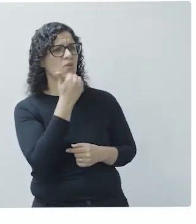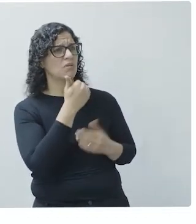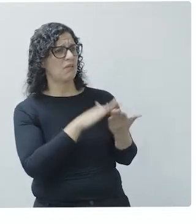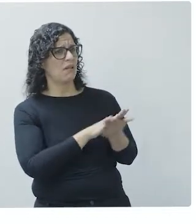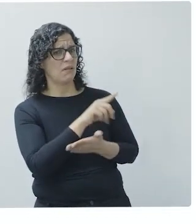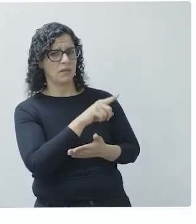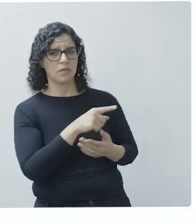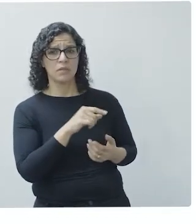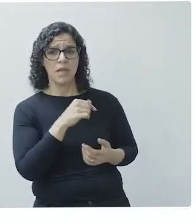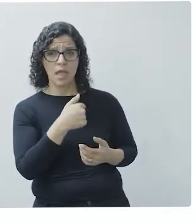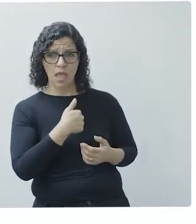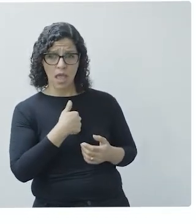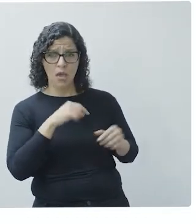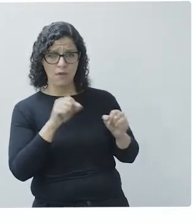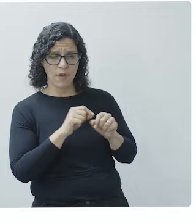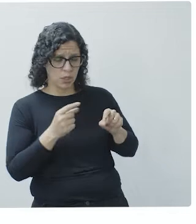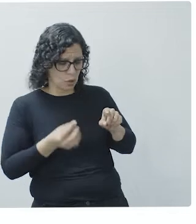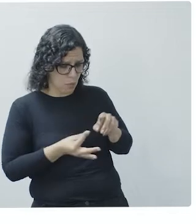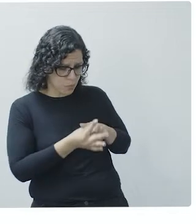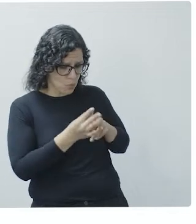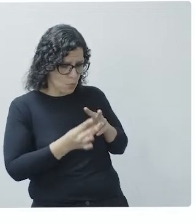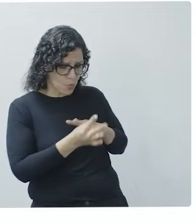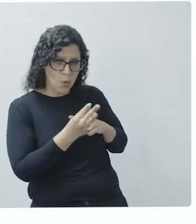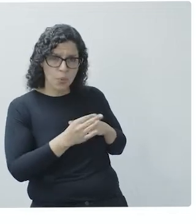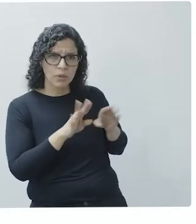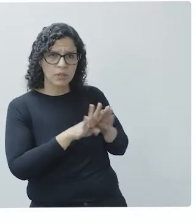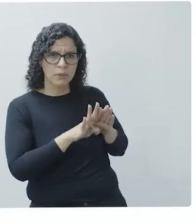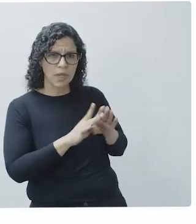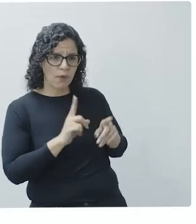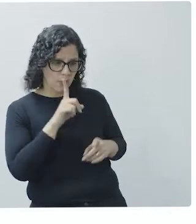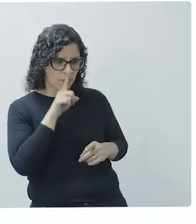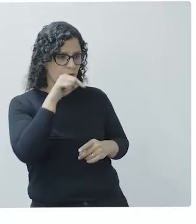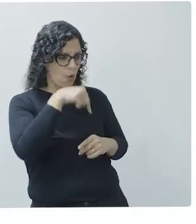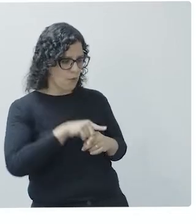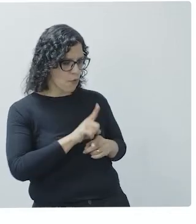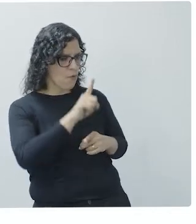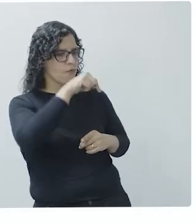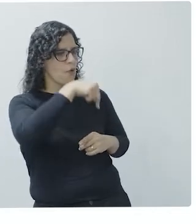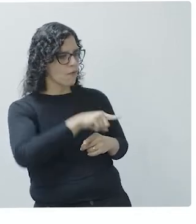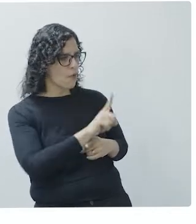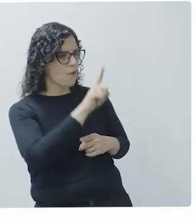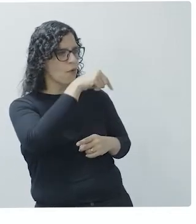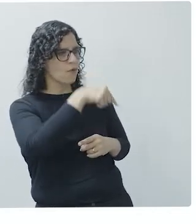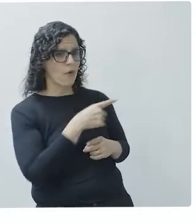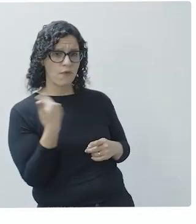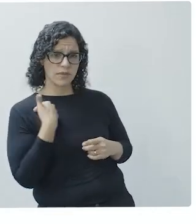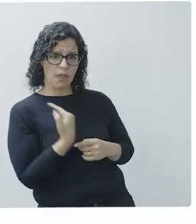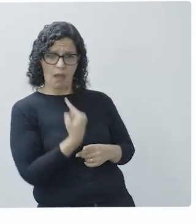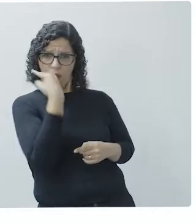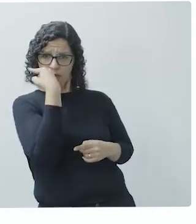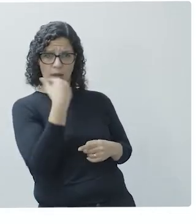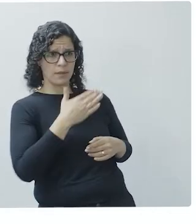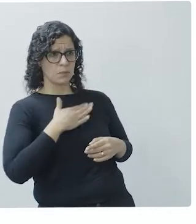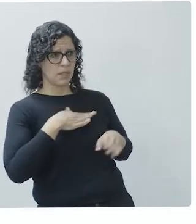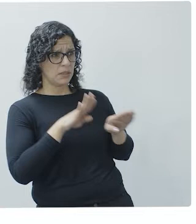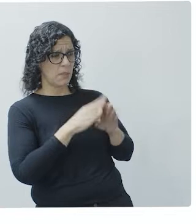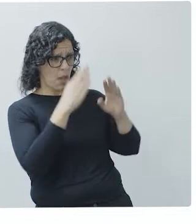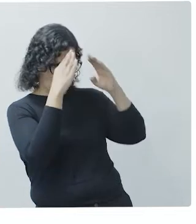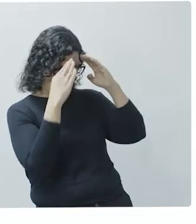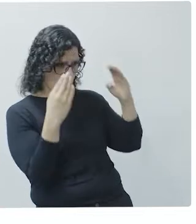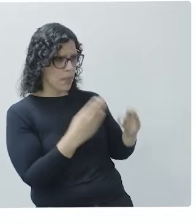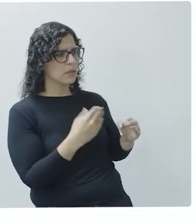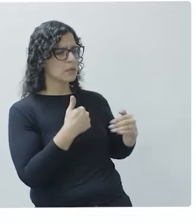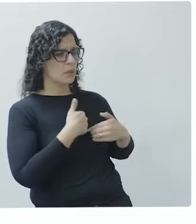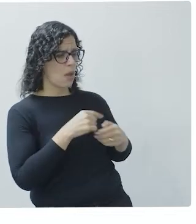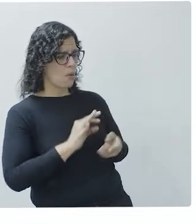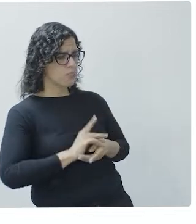isso? Eu é que furo o pano. Vou adiante, puxando por você, que vem atrás, obedecendo a que